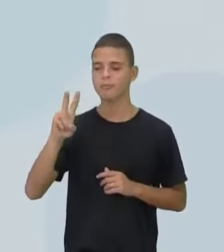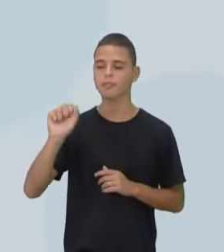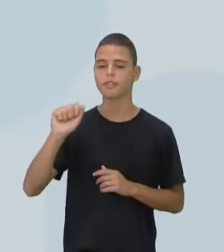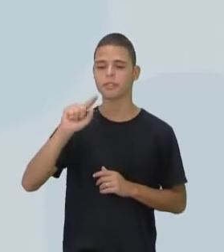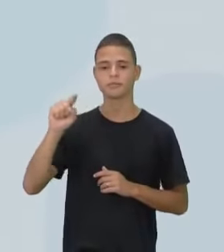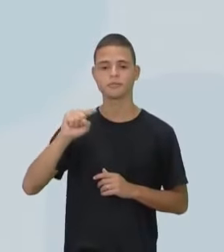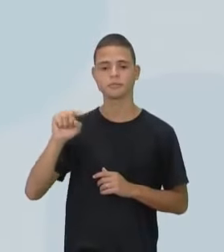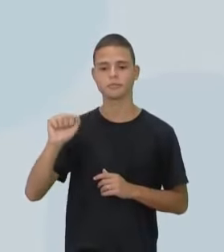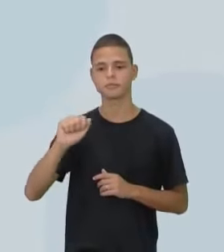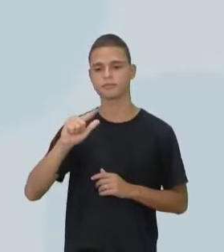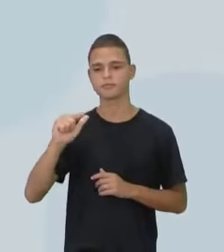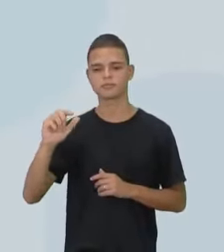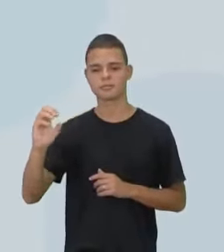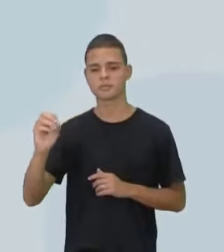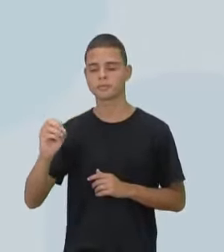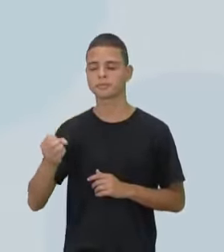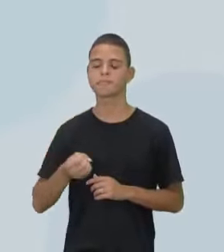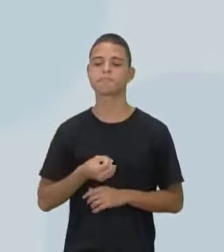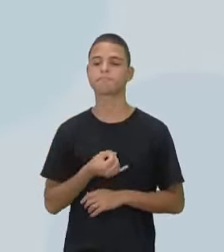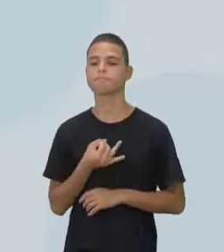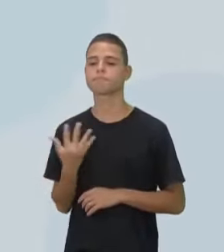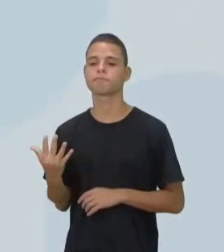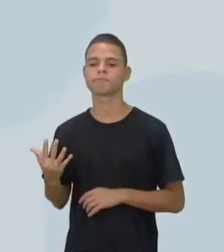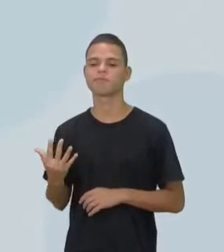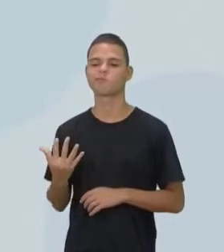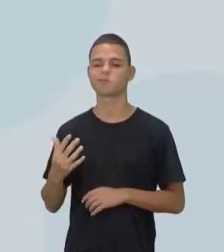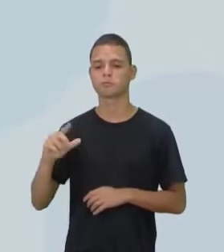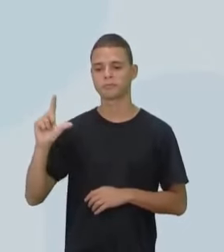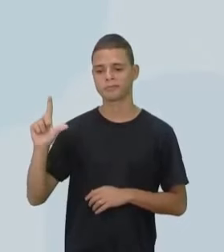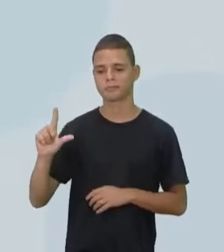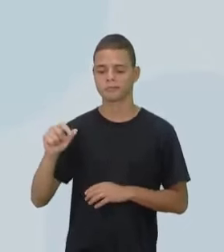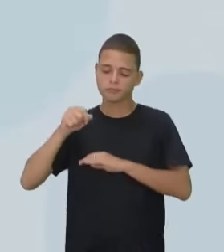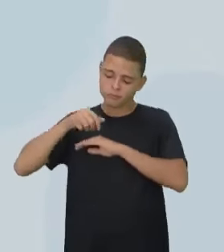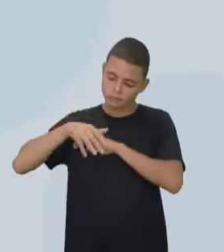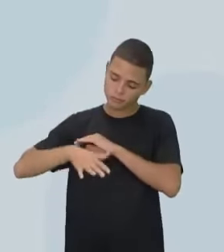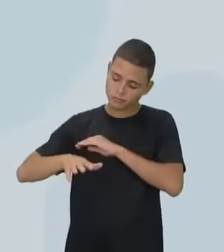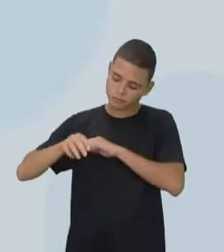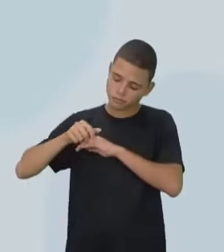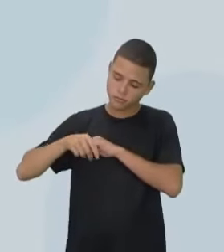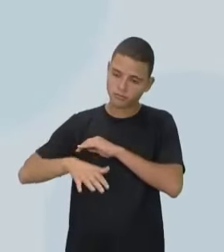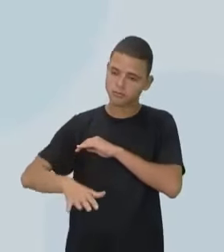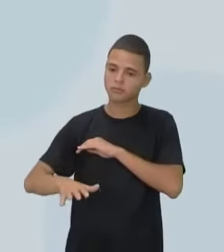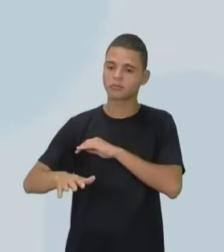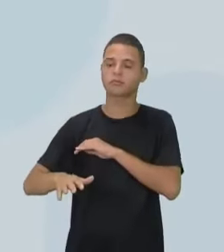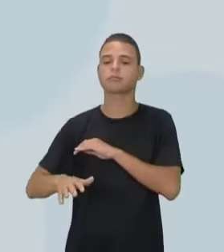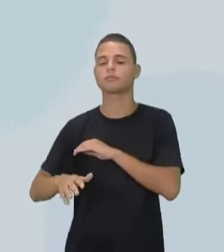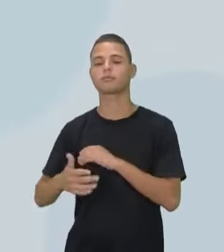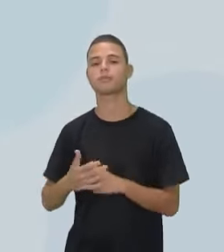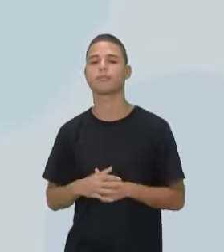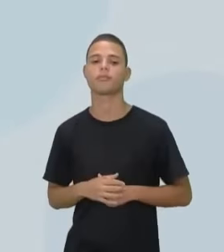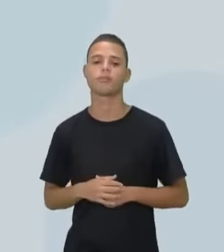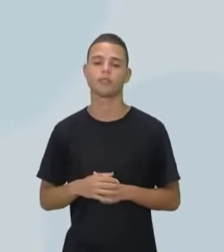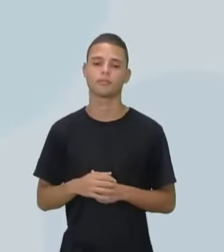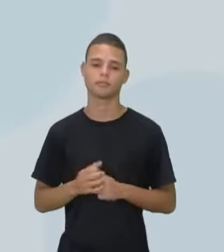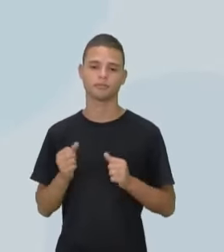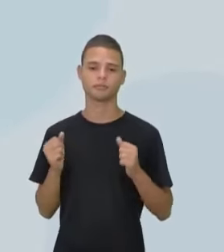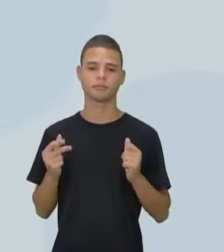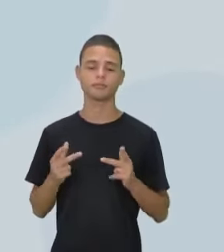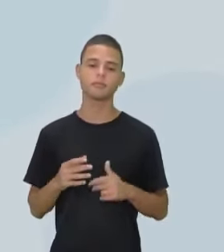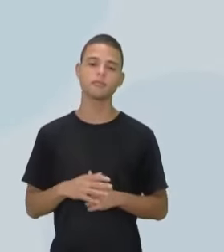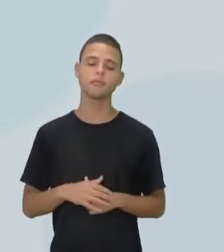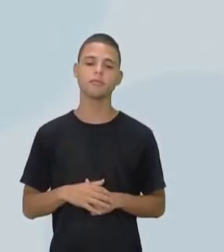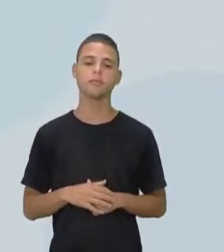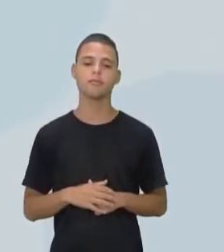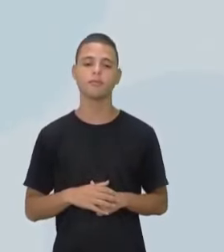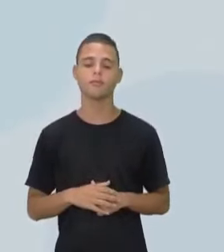fala de quantidade por hora, quantos litros de água passam por um canal em determinado tempo, ok?